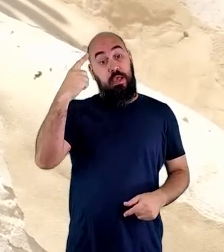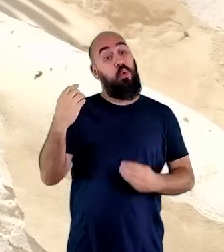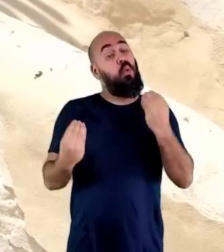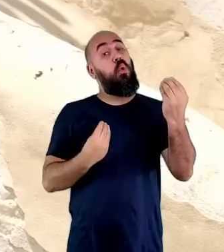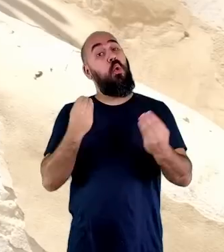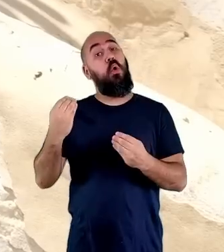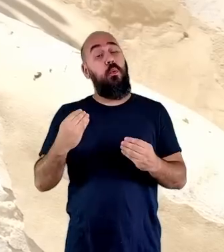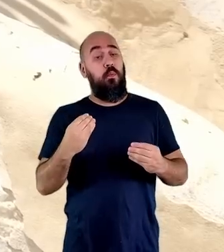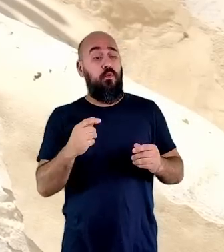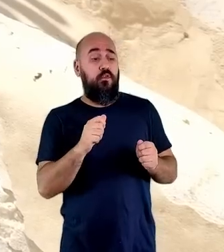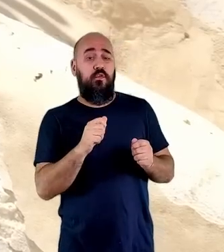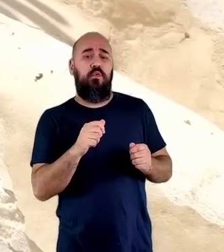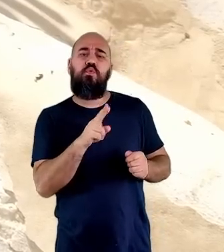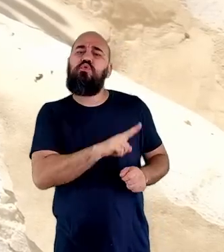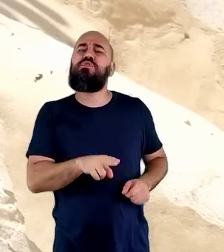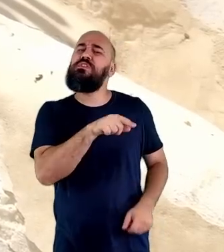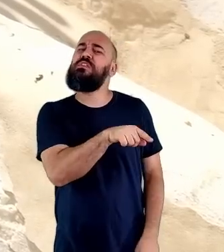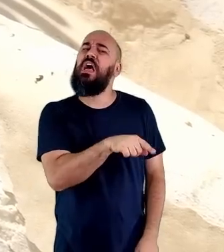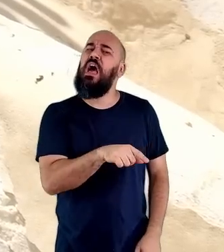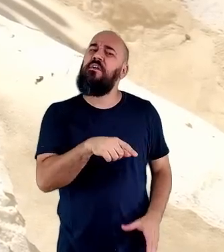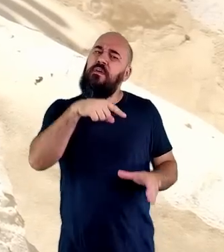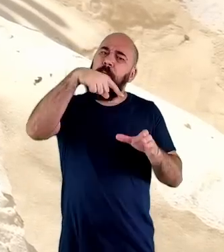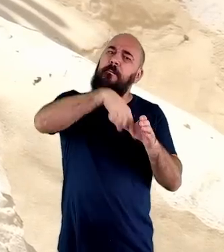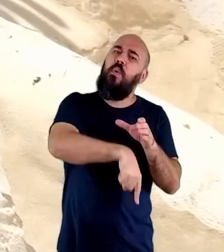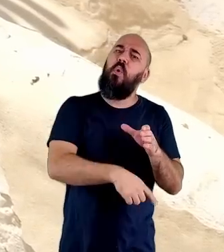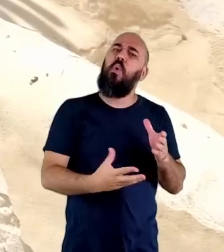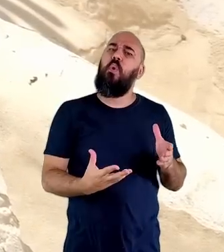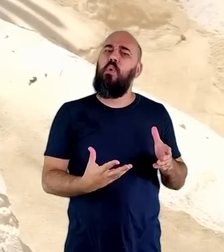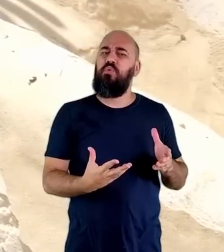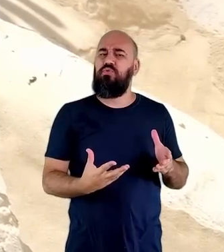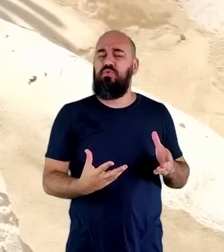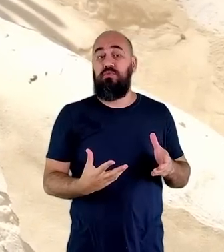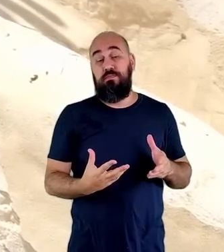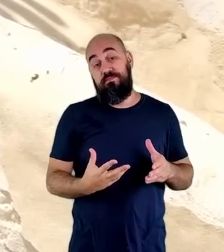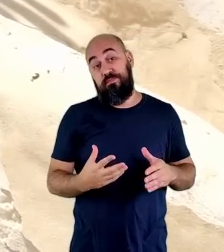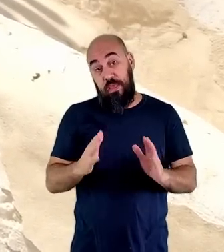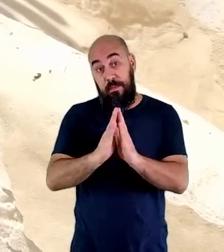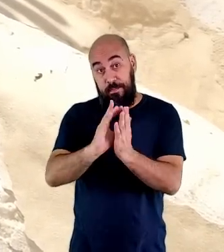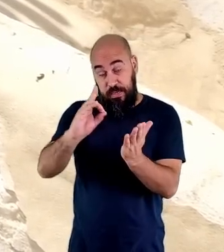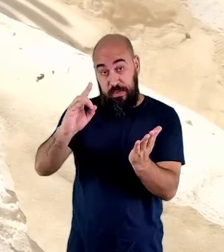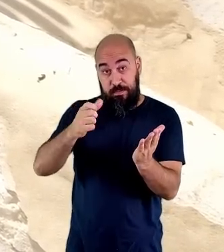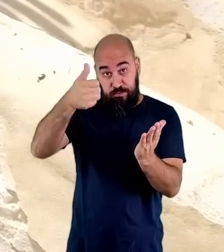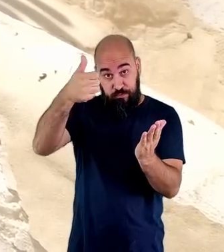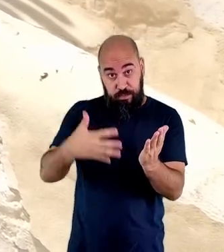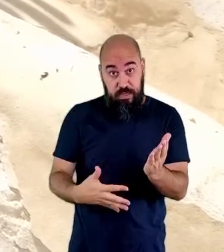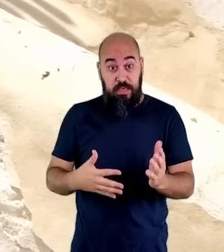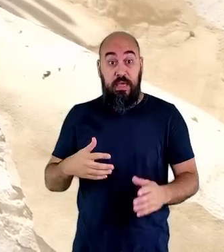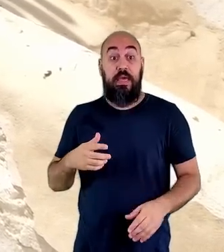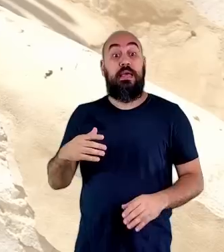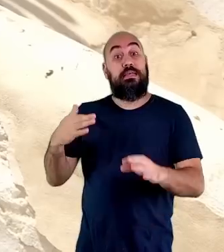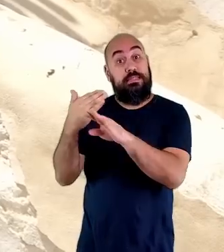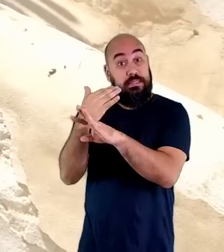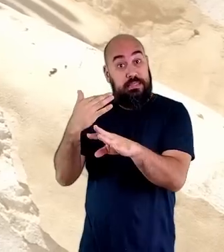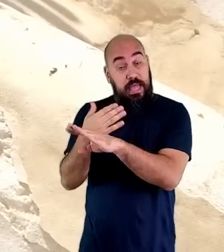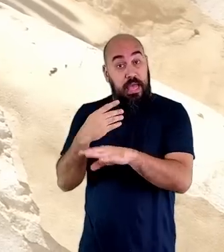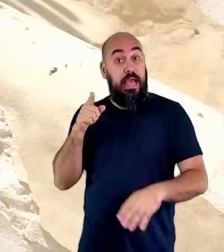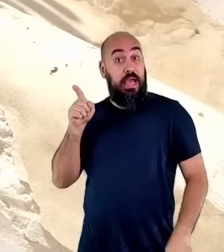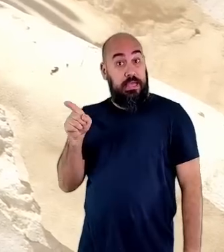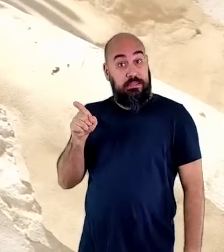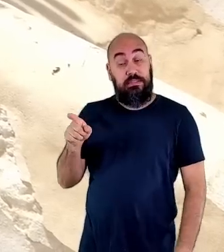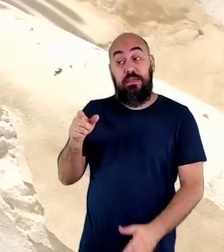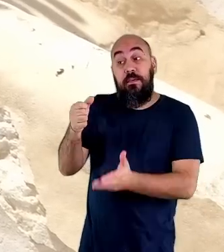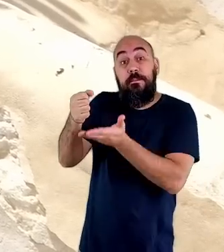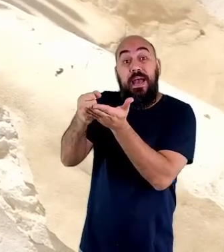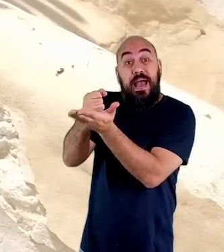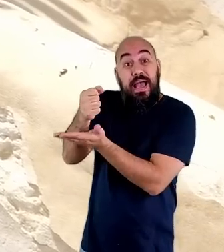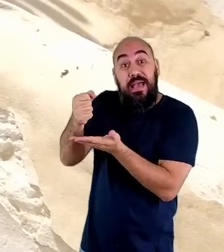a ideia de um poço e como a Bíblia diz que a fundação da cidade de Beersheba, que está bem aqui atrás, ela começa